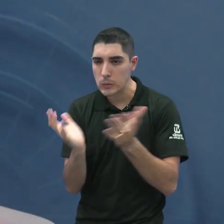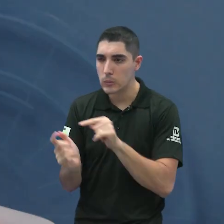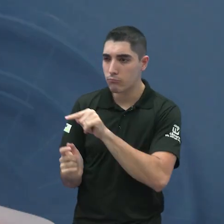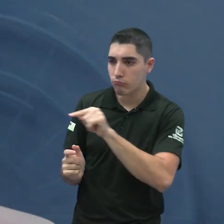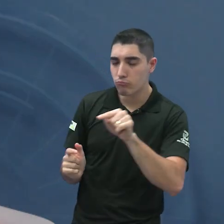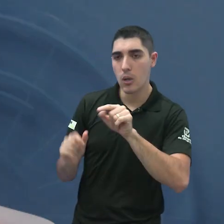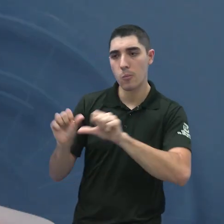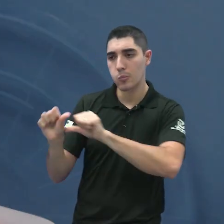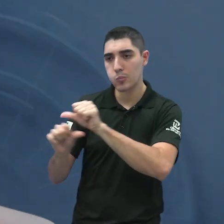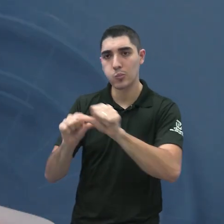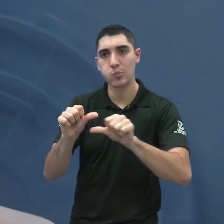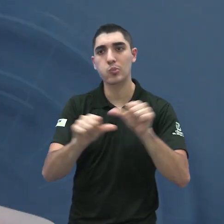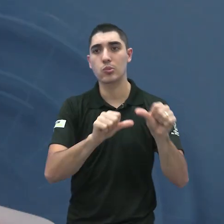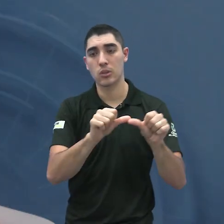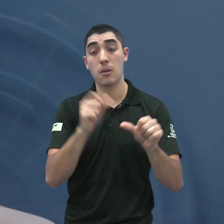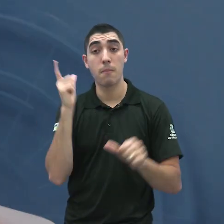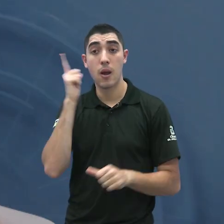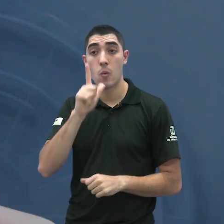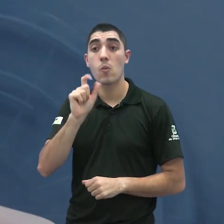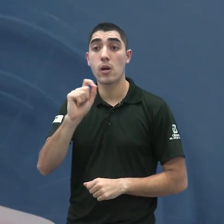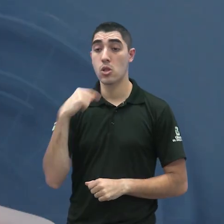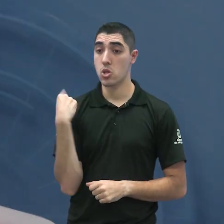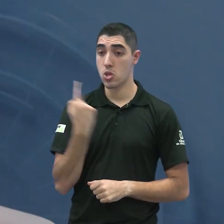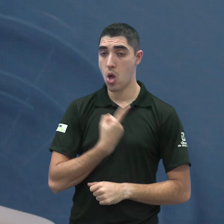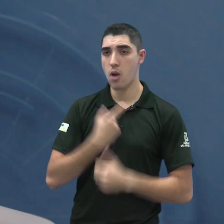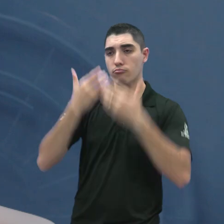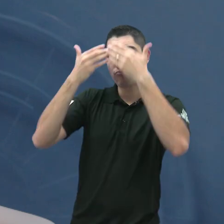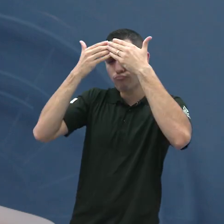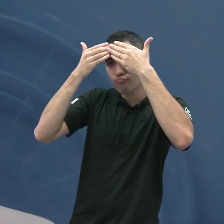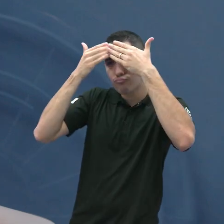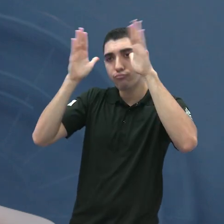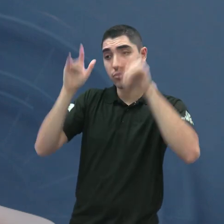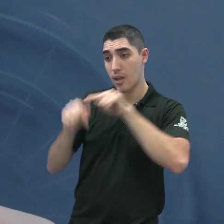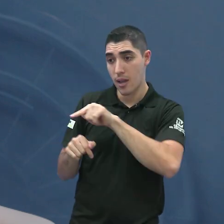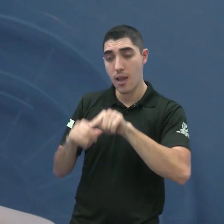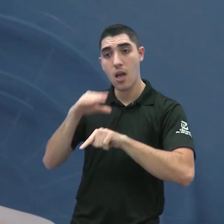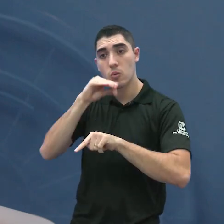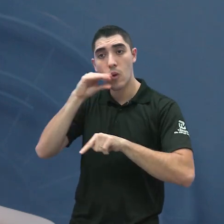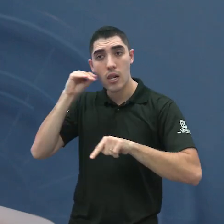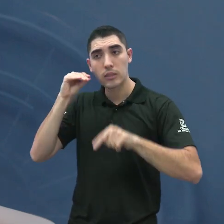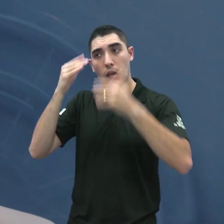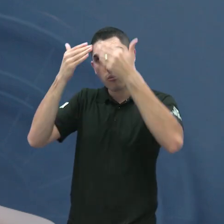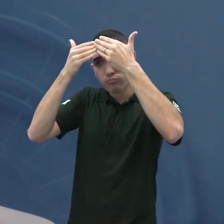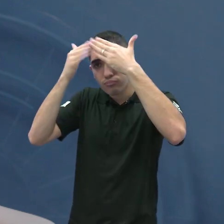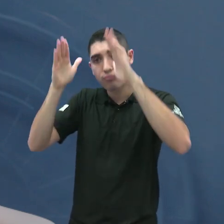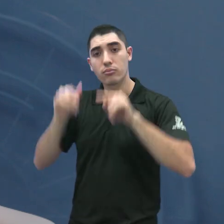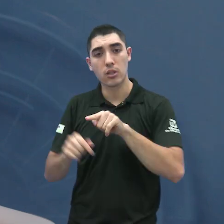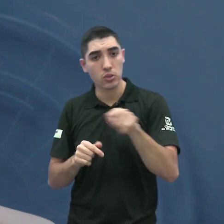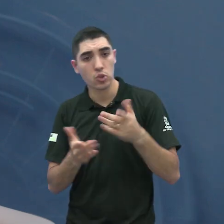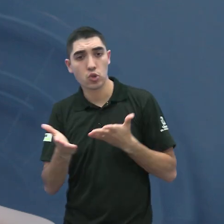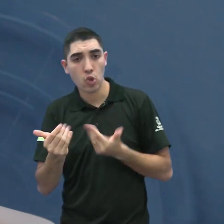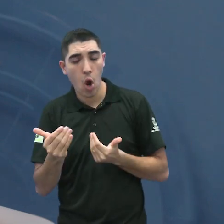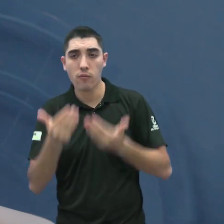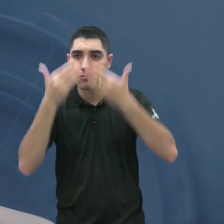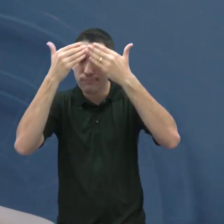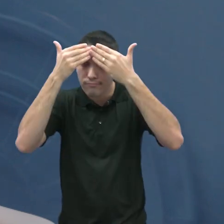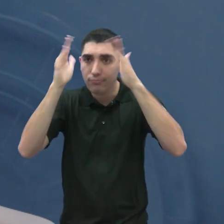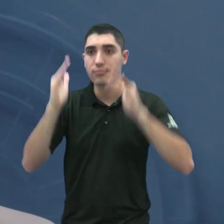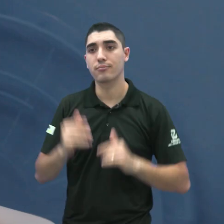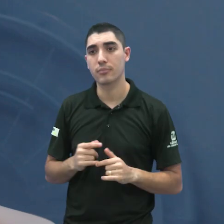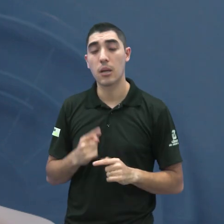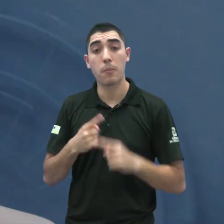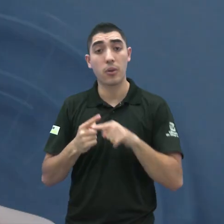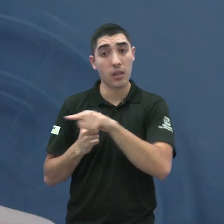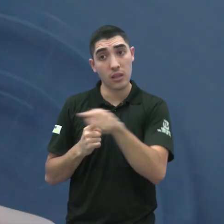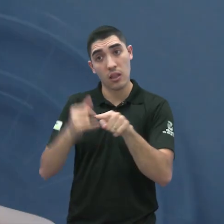mudança e abrir um pouquinho a cabeça dos adolescentes, a cabeça dos jovens, de modo geral,